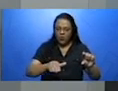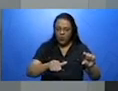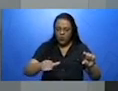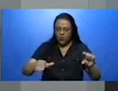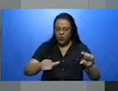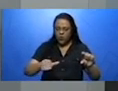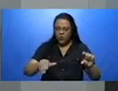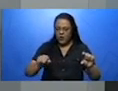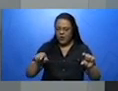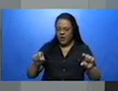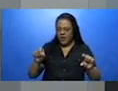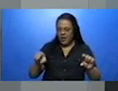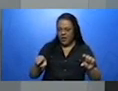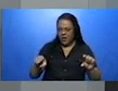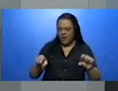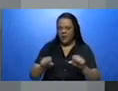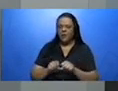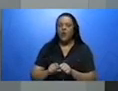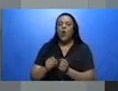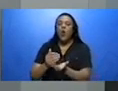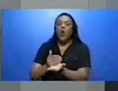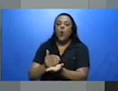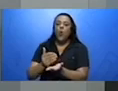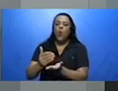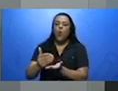são iniciadas por